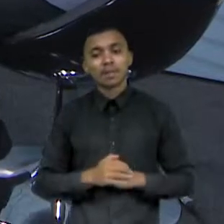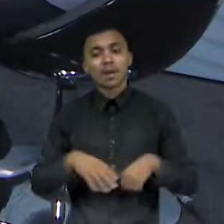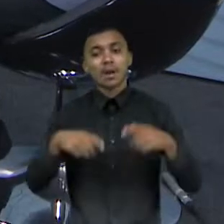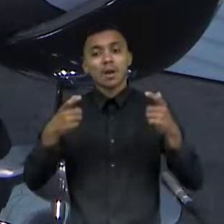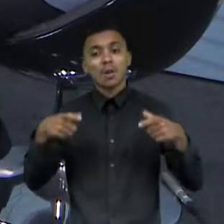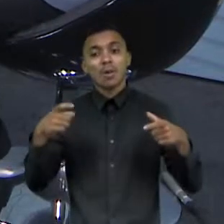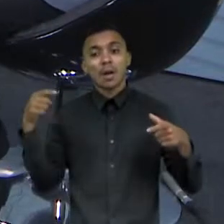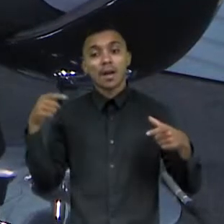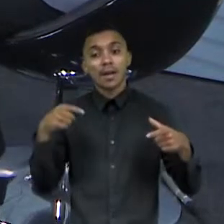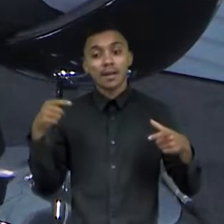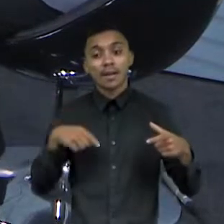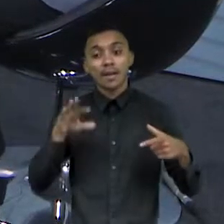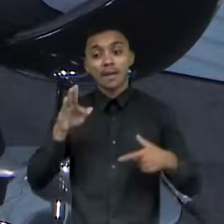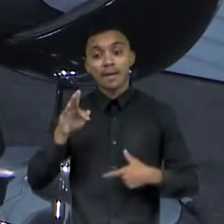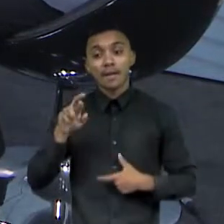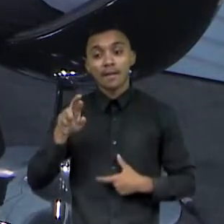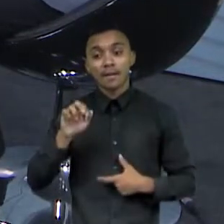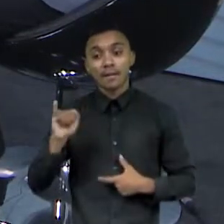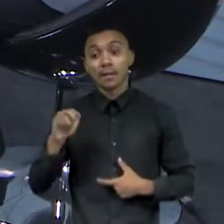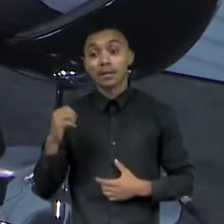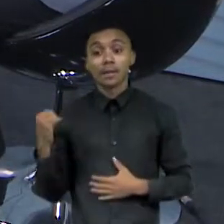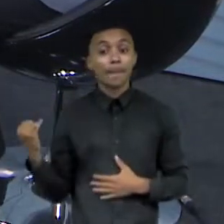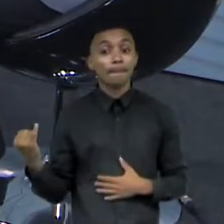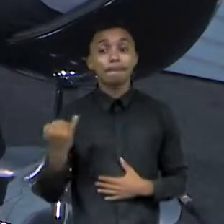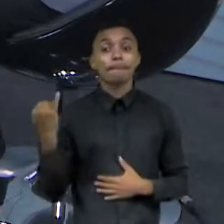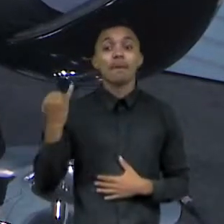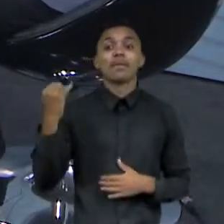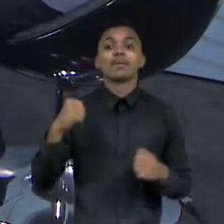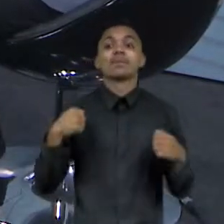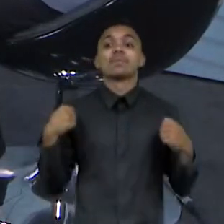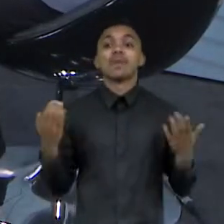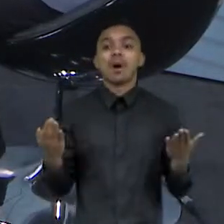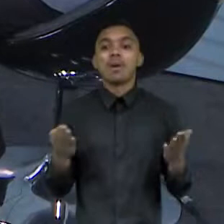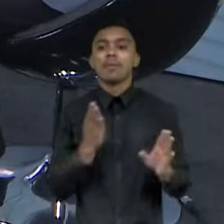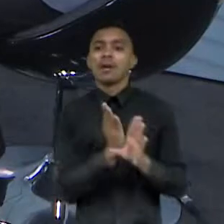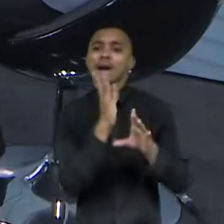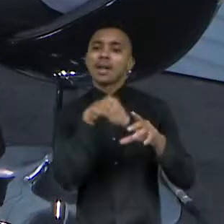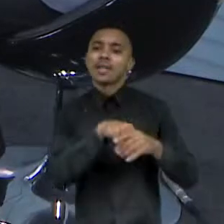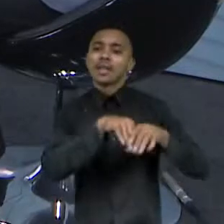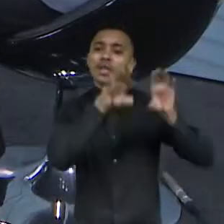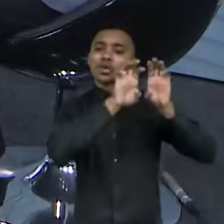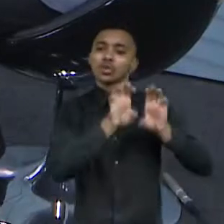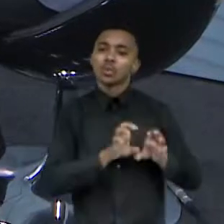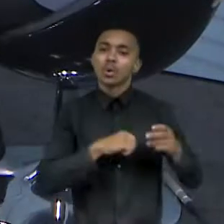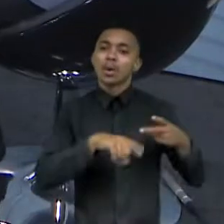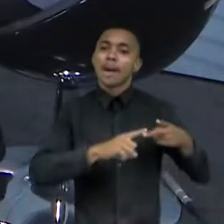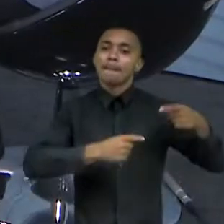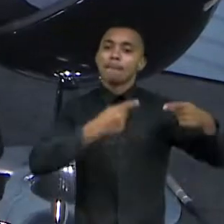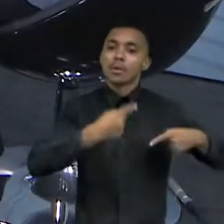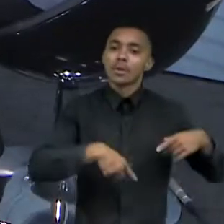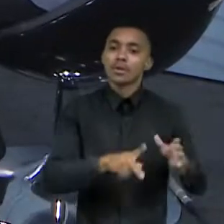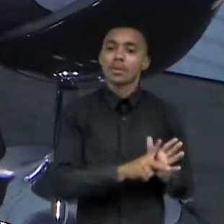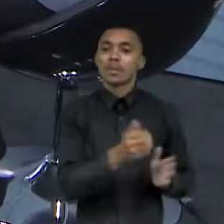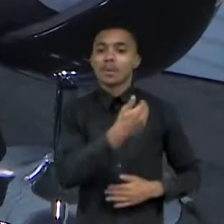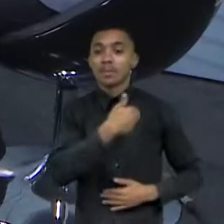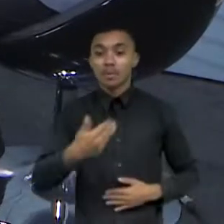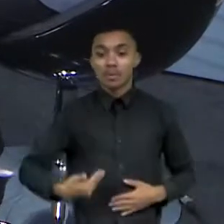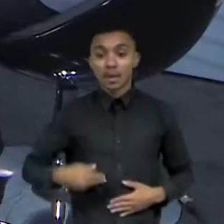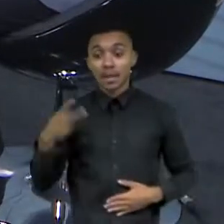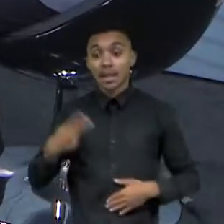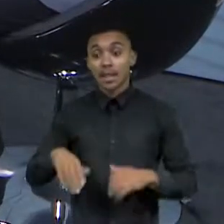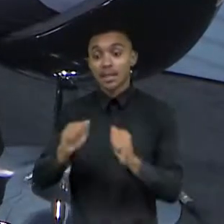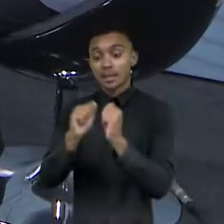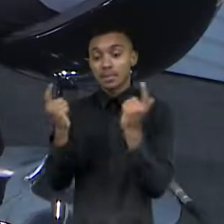Frei Tito hoje, ele consolidado, melhor estruturado, não é? Uma política pública exitosa da Assembleia